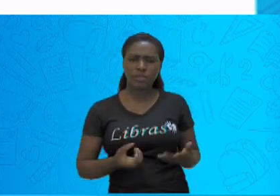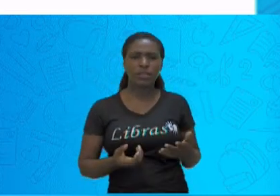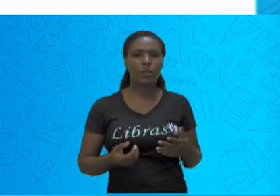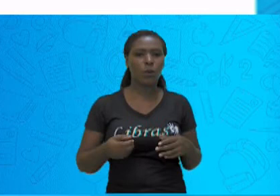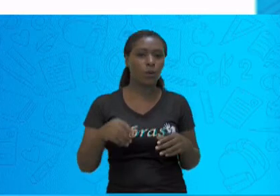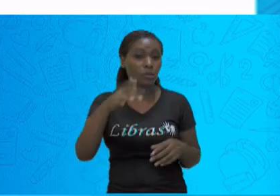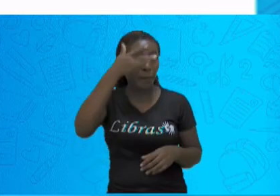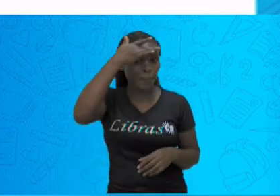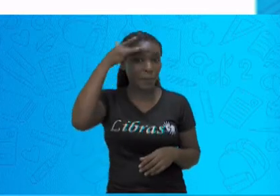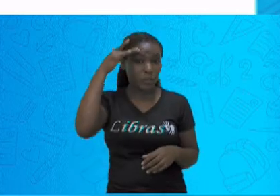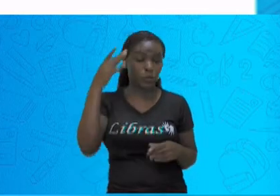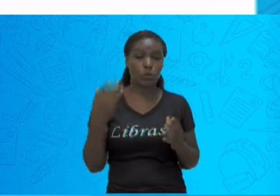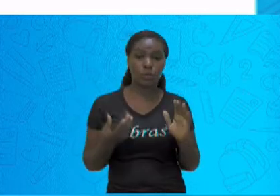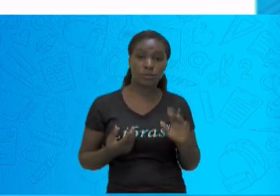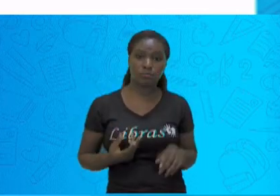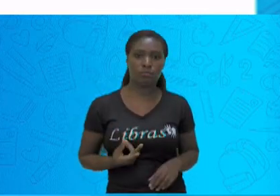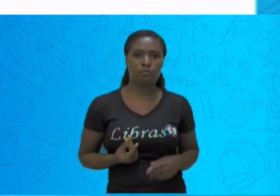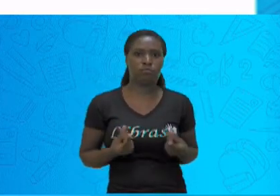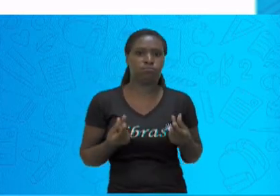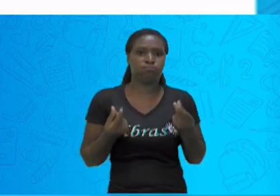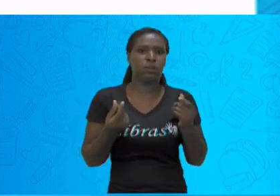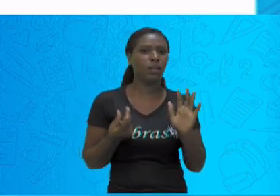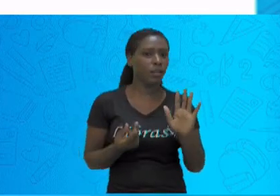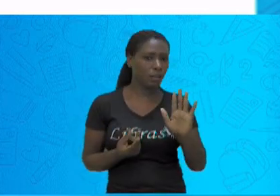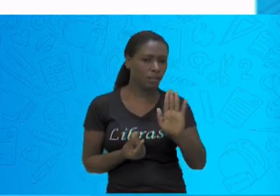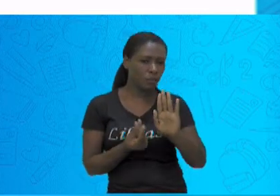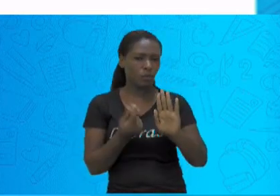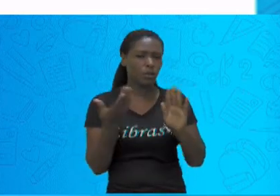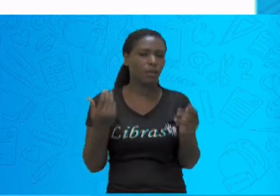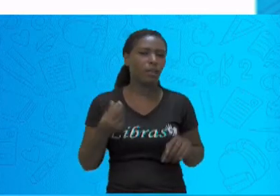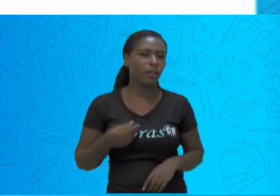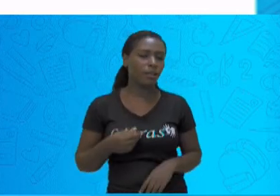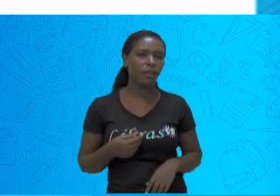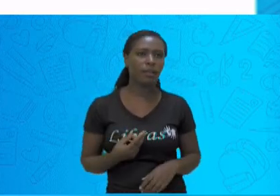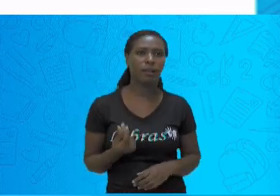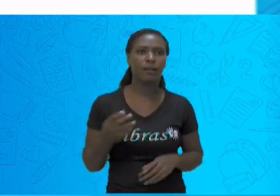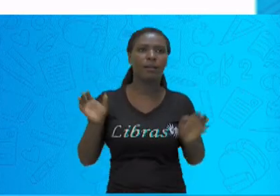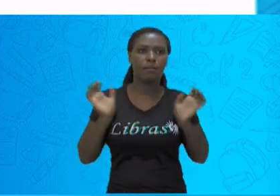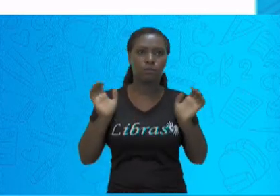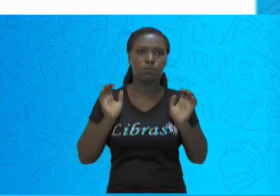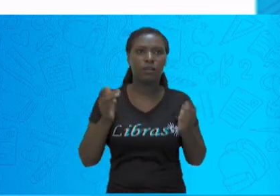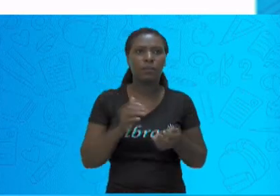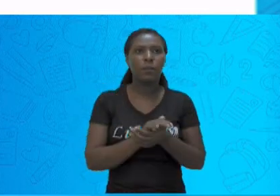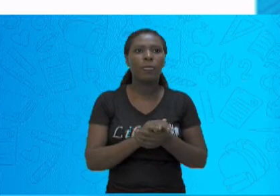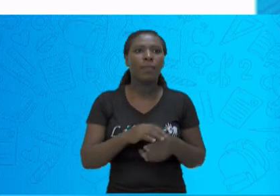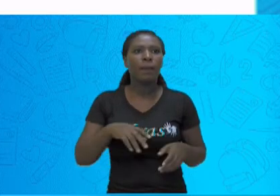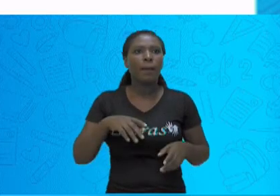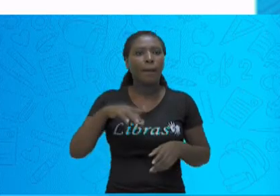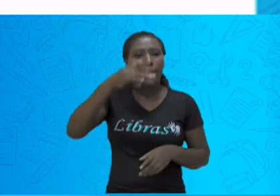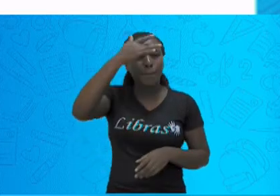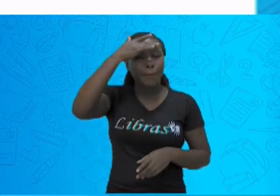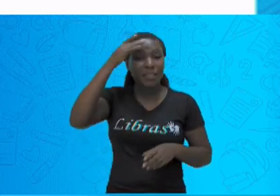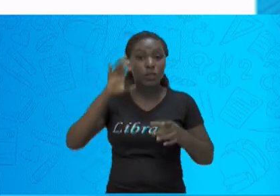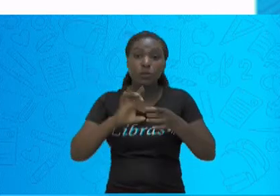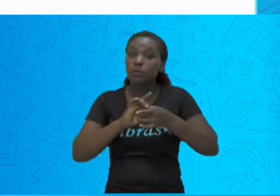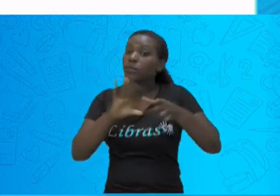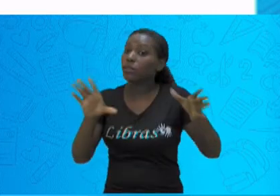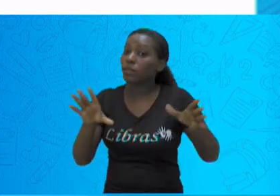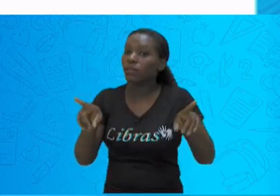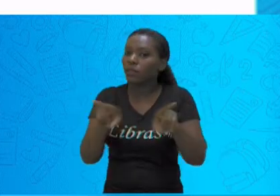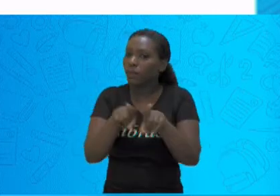que comandava toda a parte religiosa e cultural, os cidadãos livres, camponeses, que pagavam